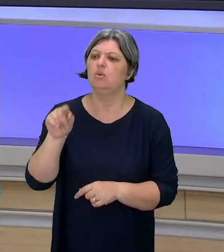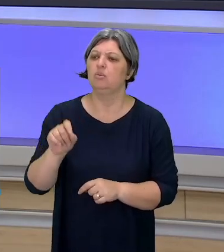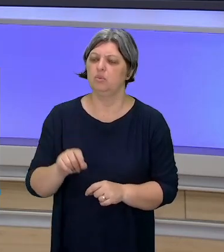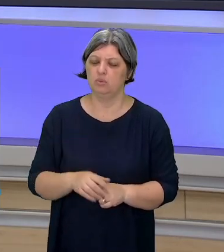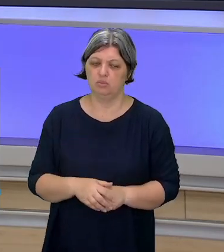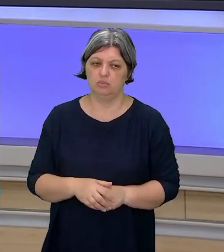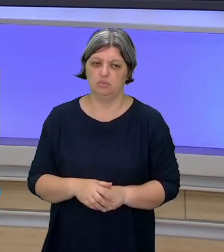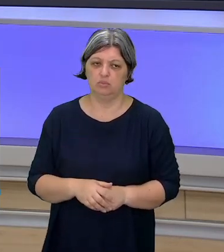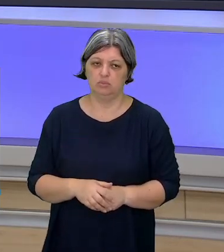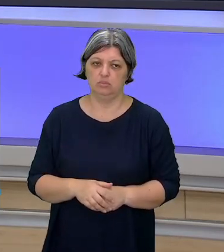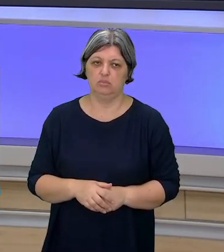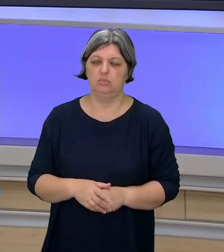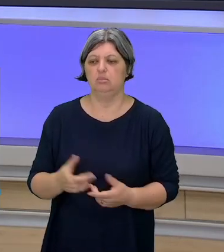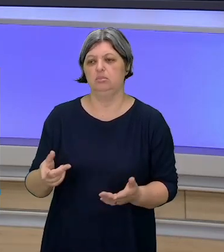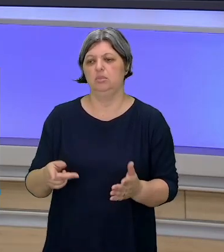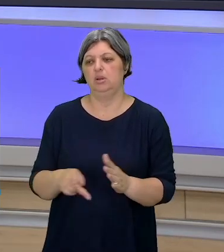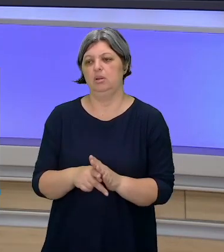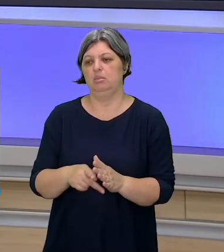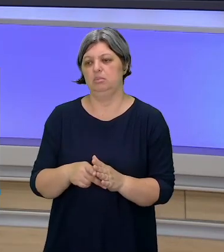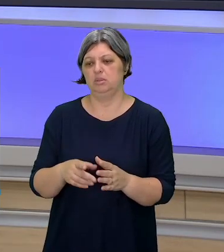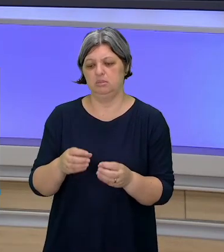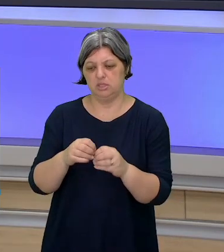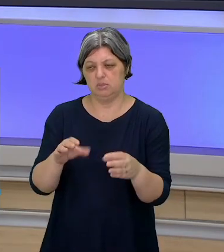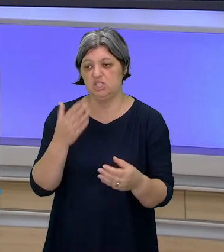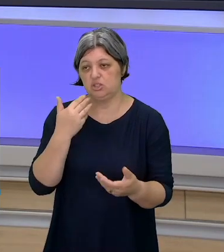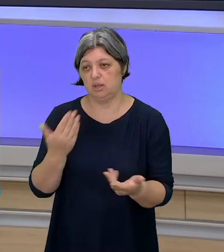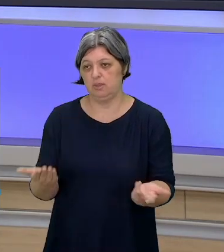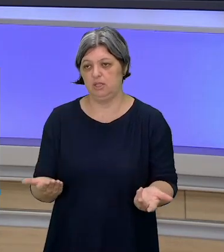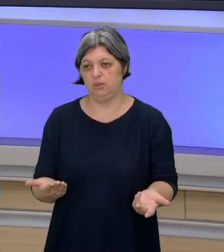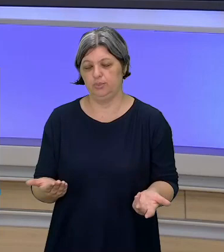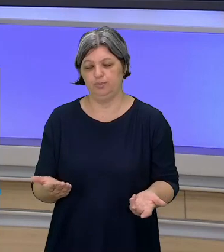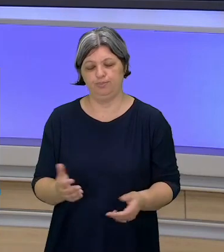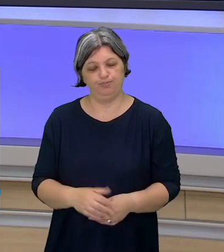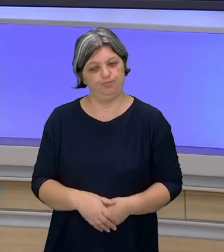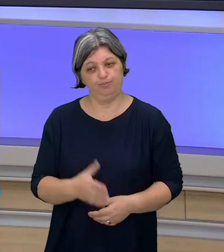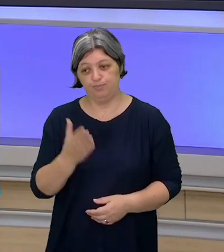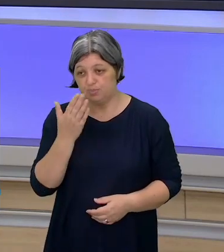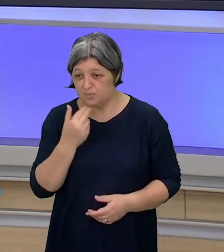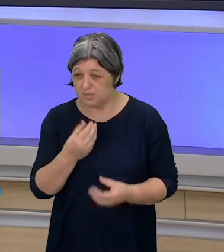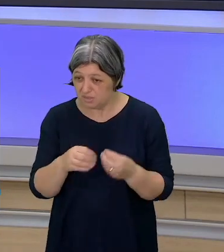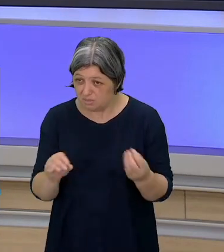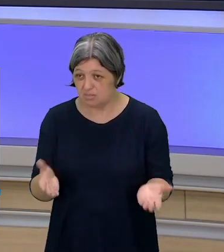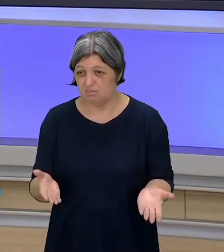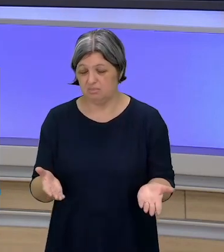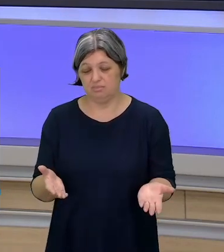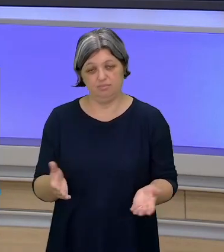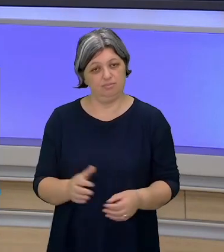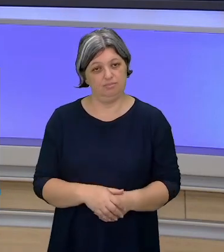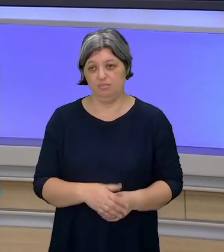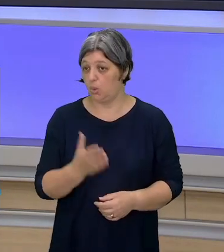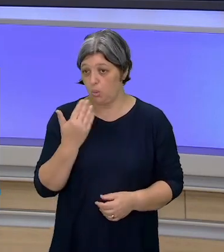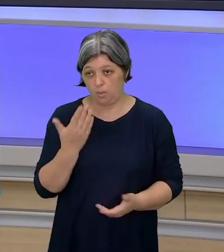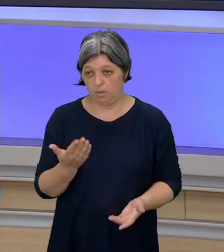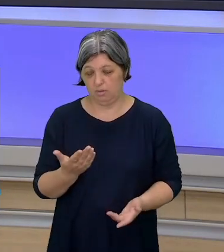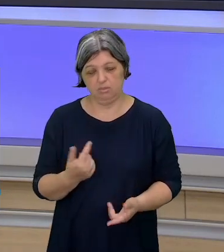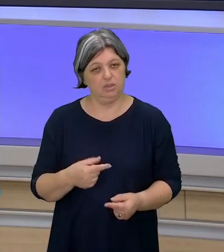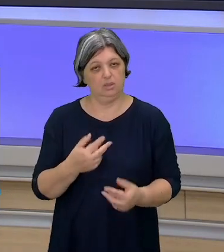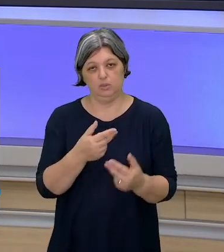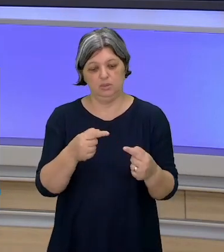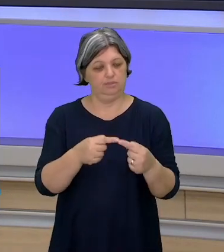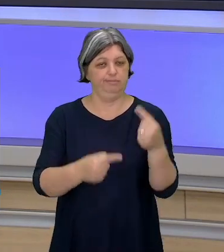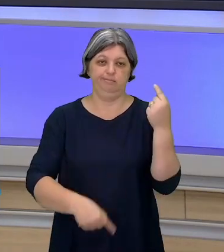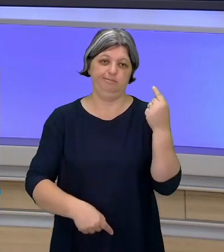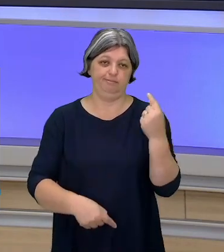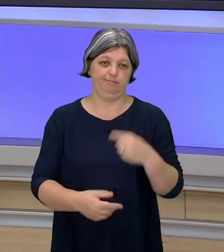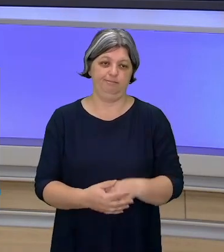deixou uma bisnaguinha no almoço. Tá vendo? Desperdiçando comida, não comeu a bisnaguinha. Uma coisa que não tem nada a ver com a